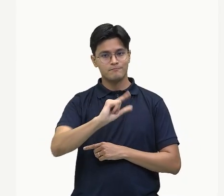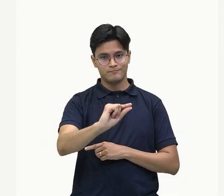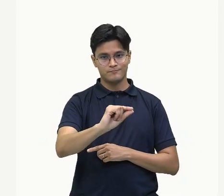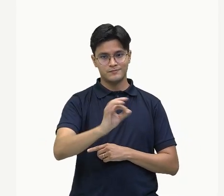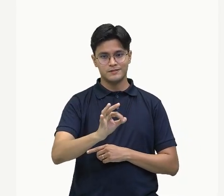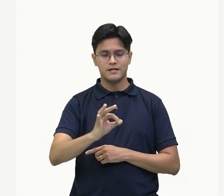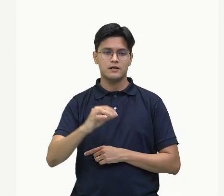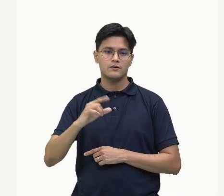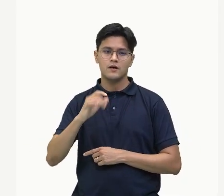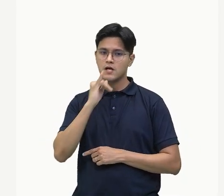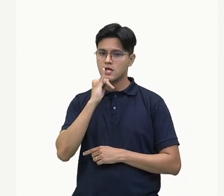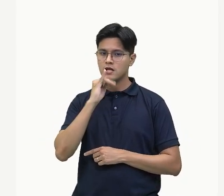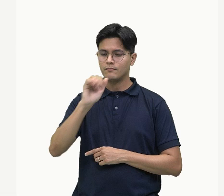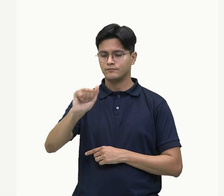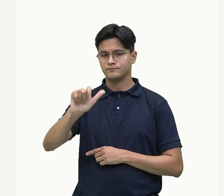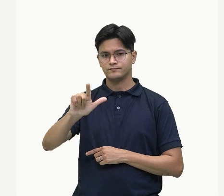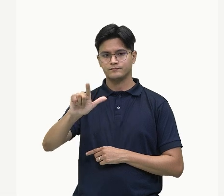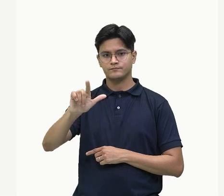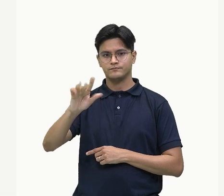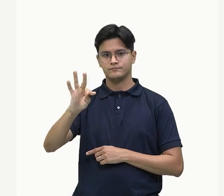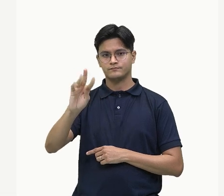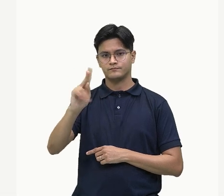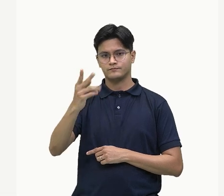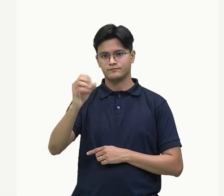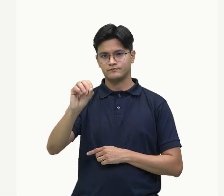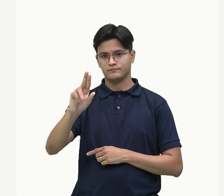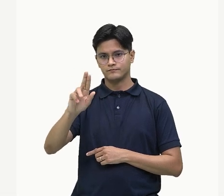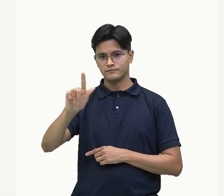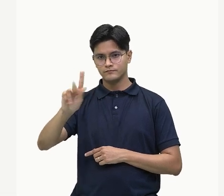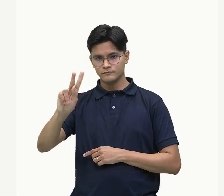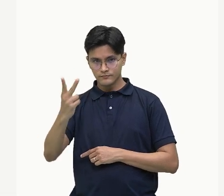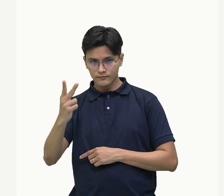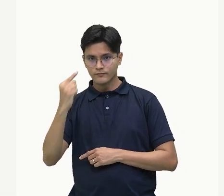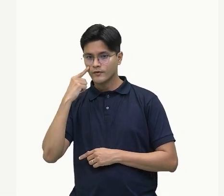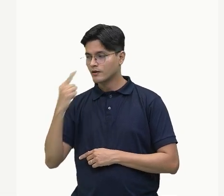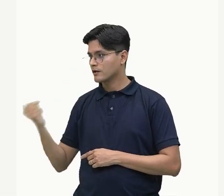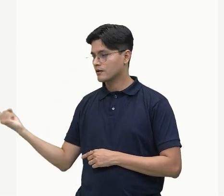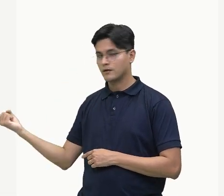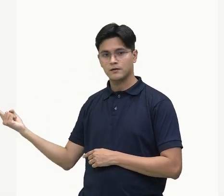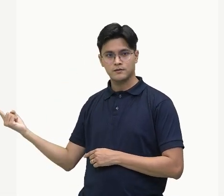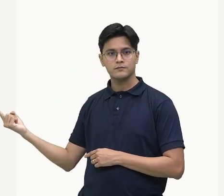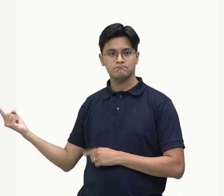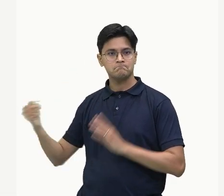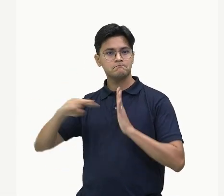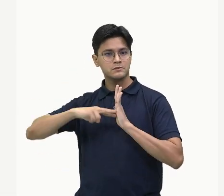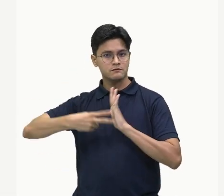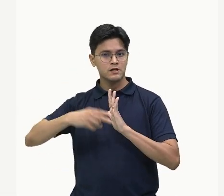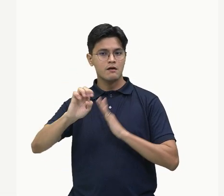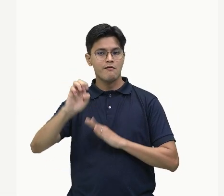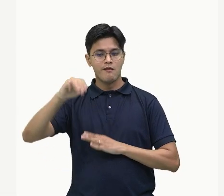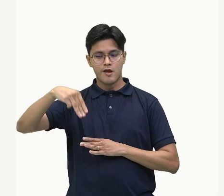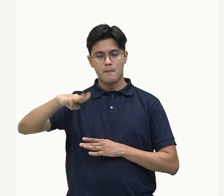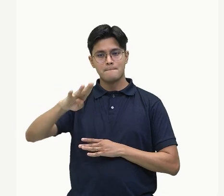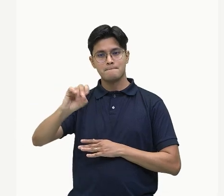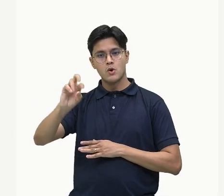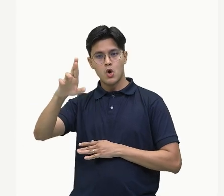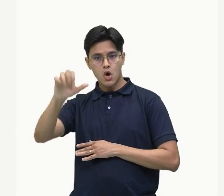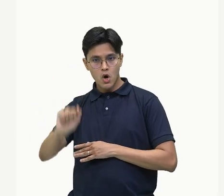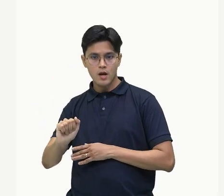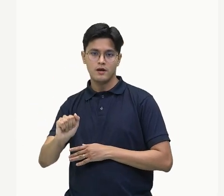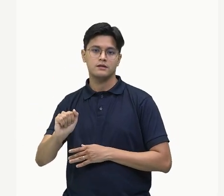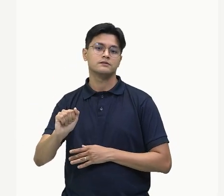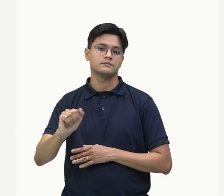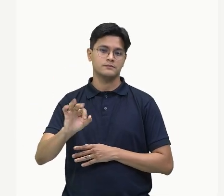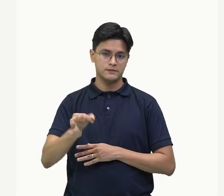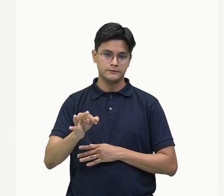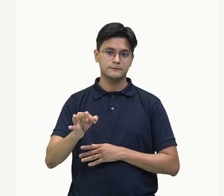correta, tá? Normalmente ele vem no meio, mas ele pode vir no começo, no final, raramente, mas ainda é possível, que também tem a questão da estilística de